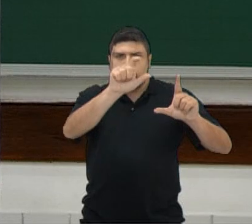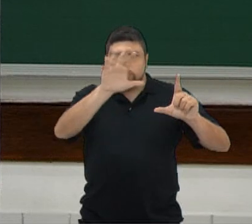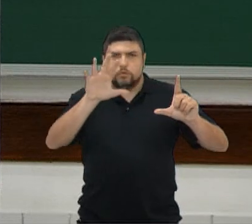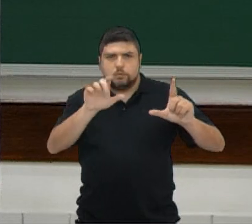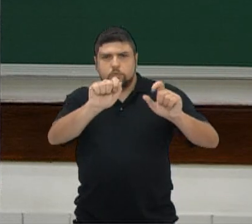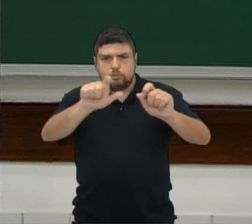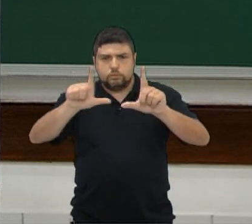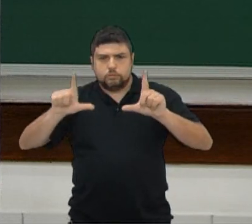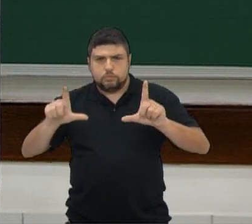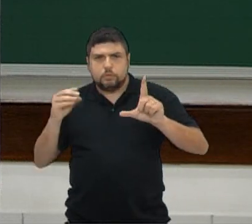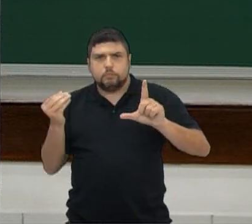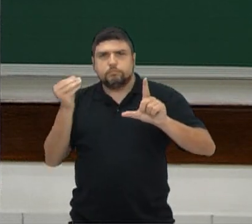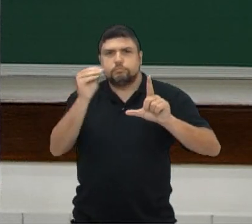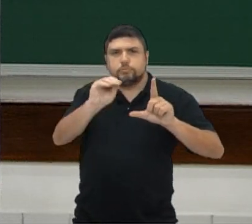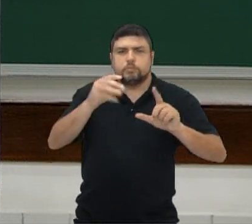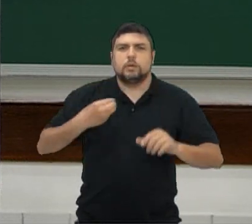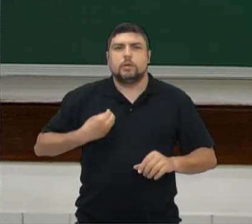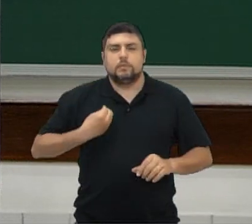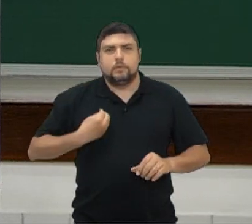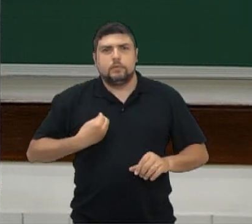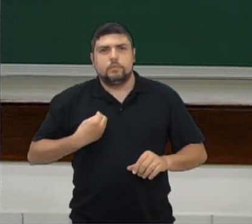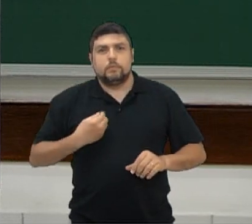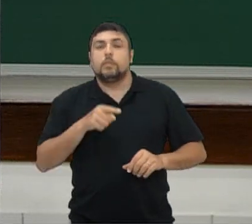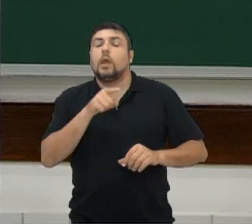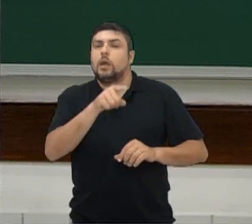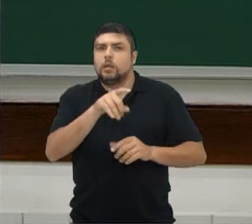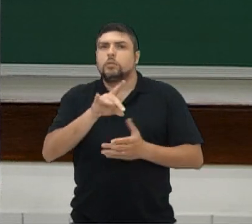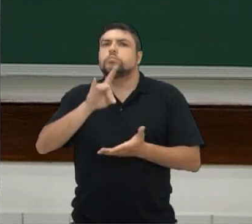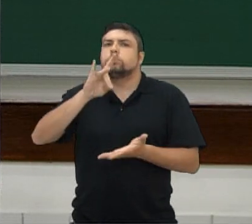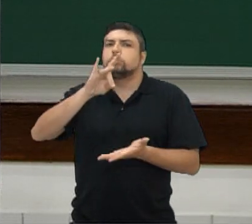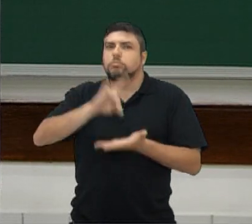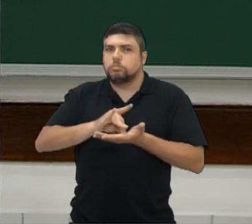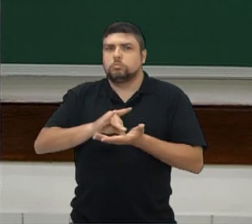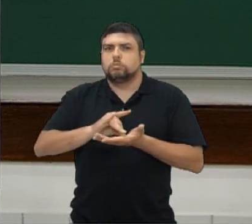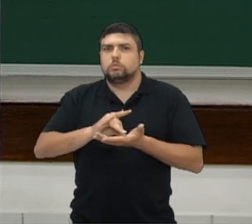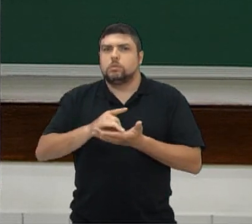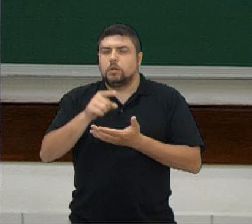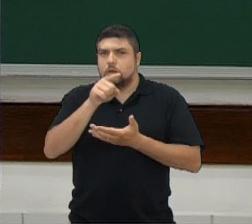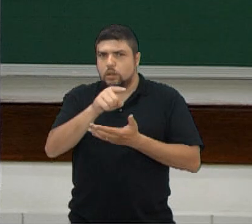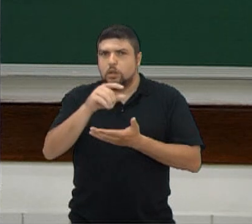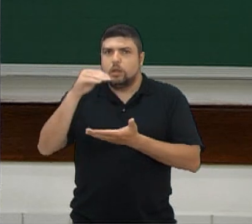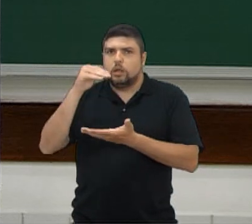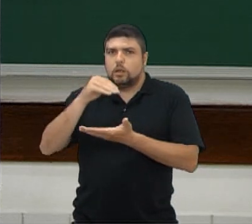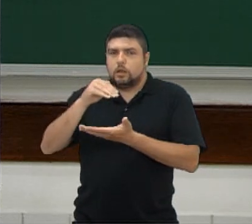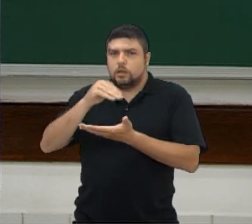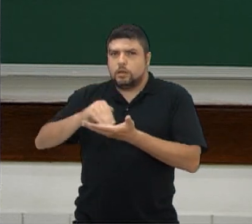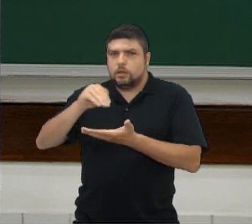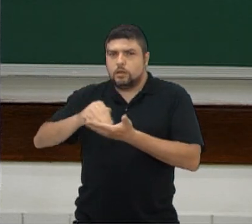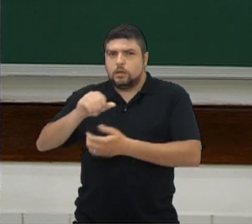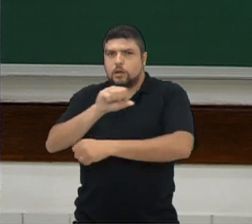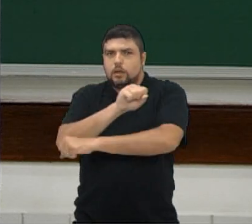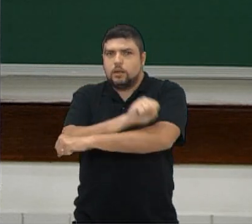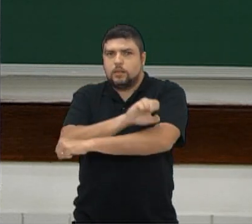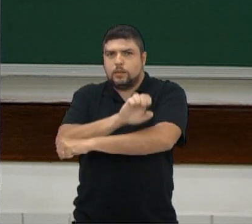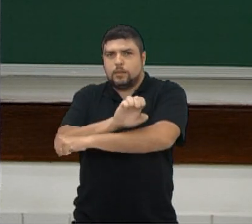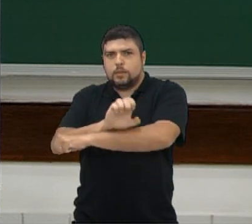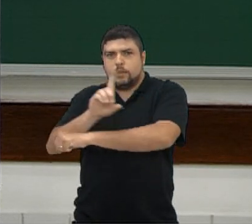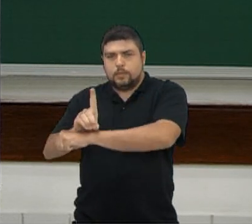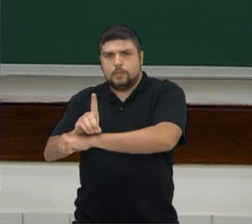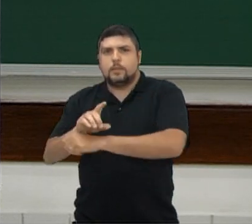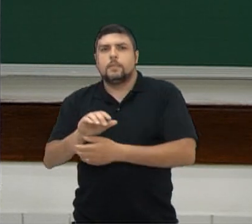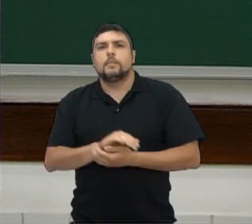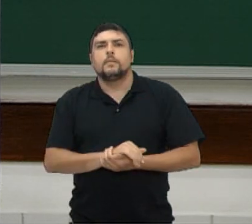que oficialmente fica registrada essa presença no sistema da Secretaria de Educação do Estado do Paraná,